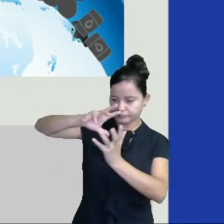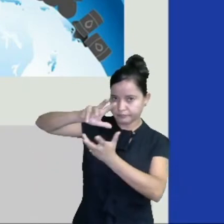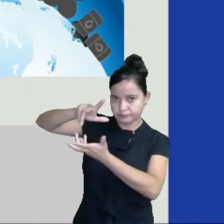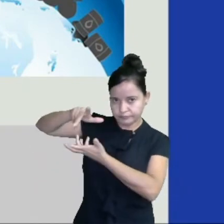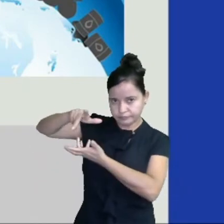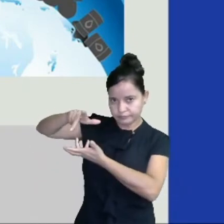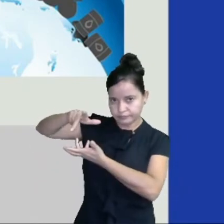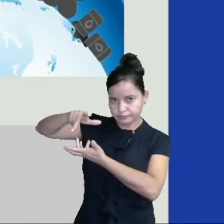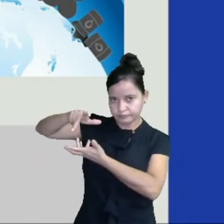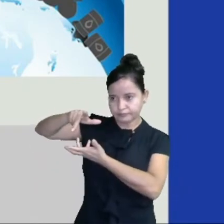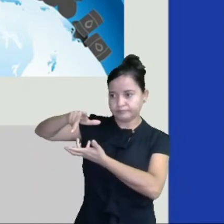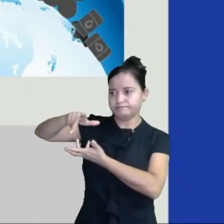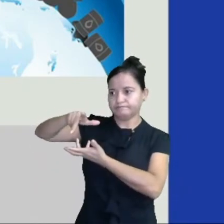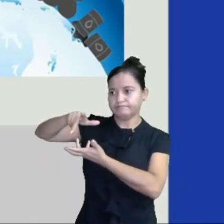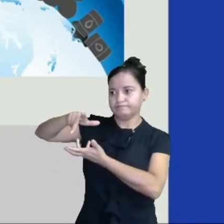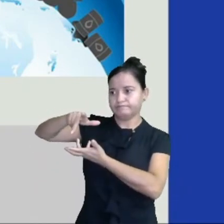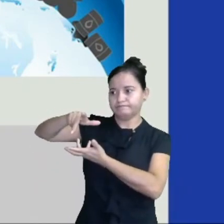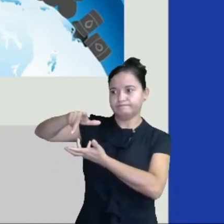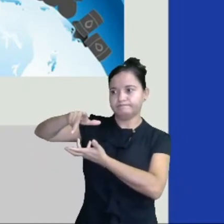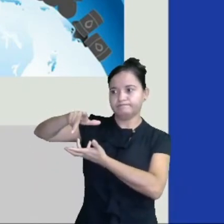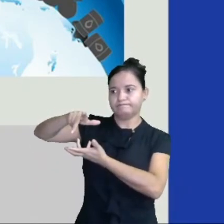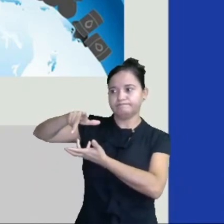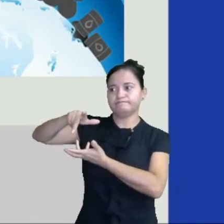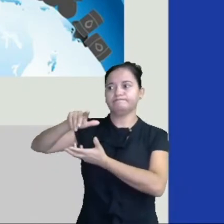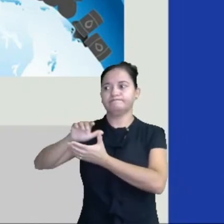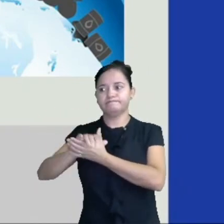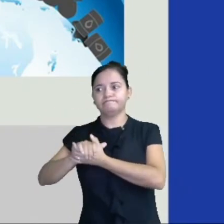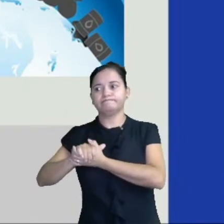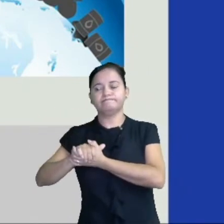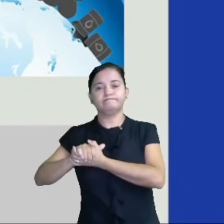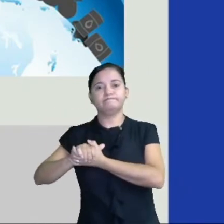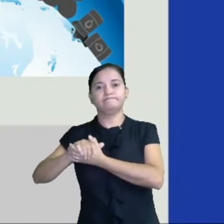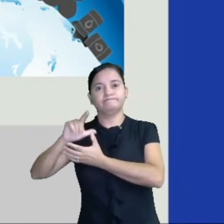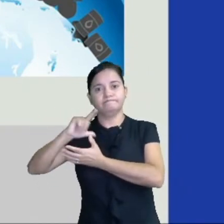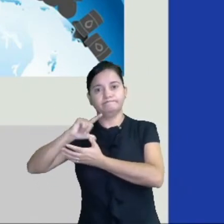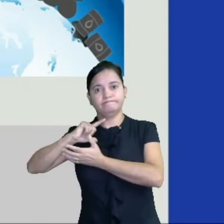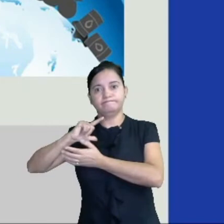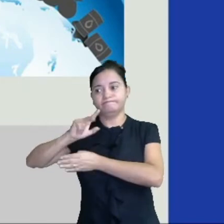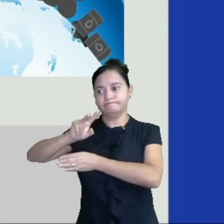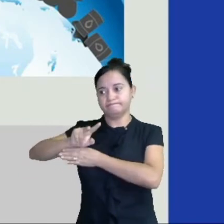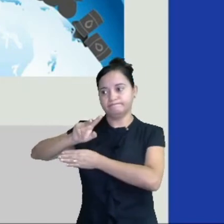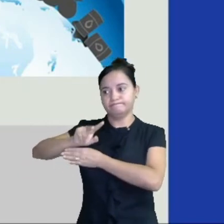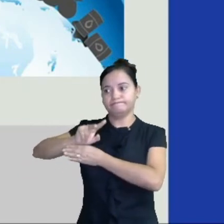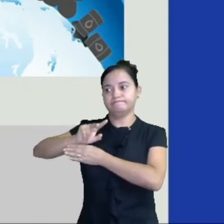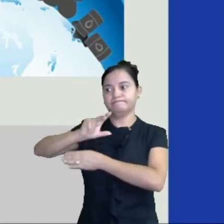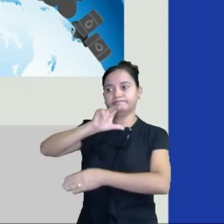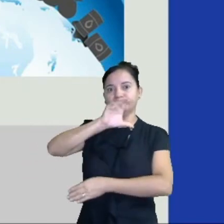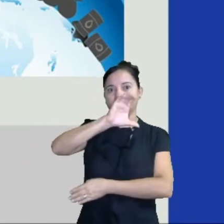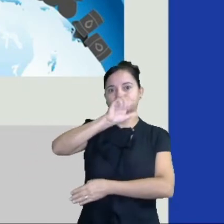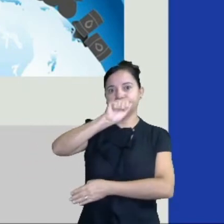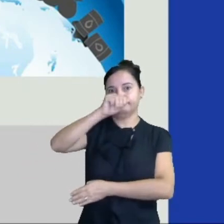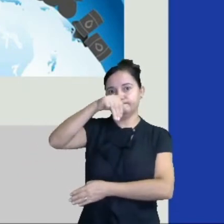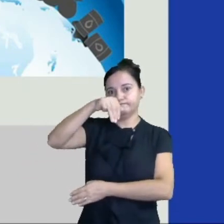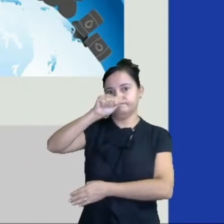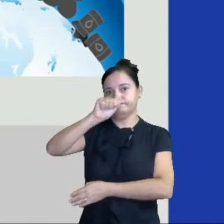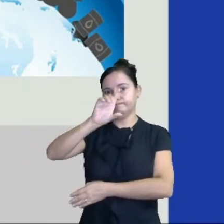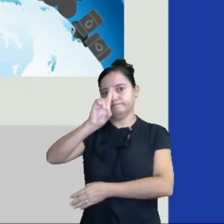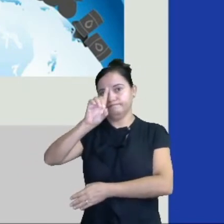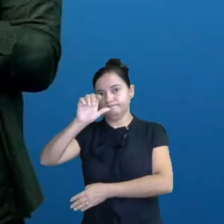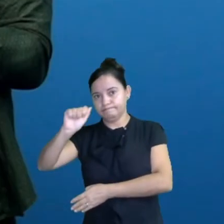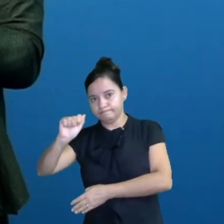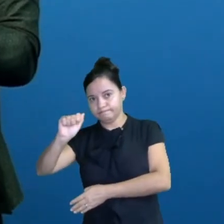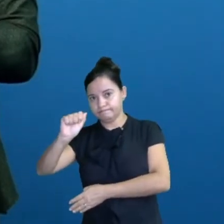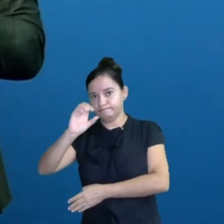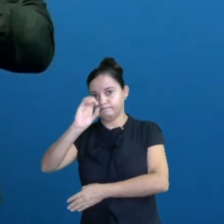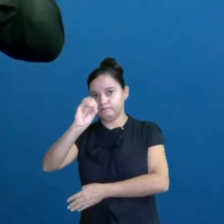a 35 quilômetros, né, com relação à nossa superfície. É interessante a gente observar como ela tem essa relação importante para manter o